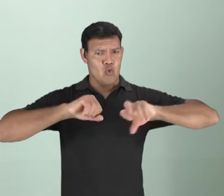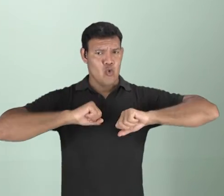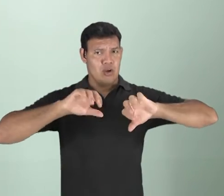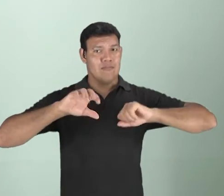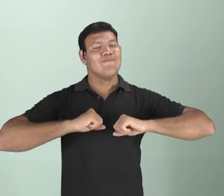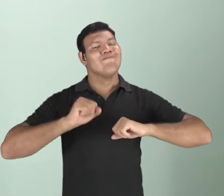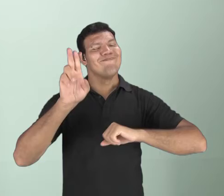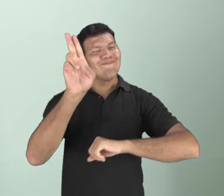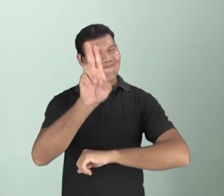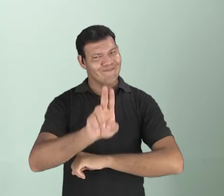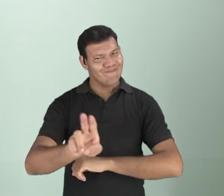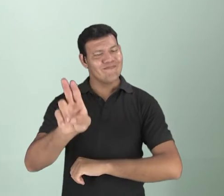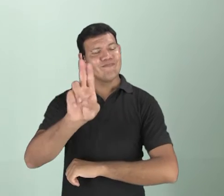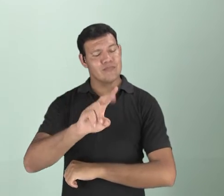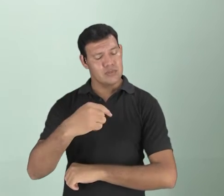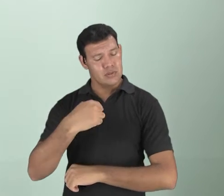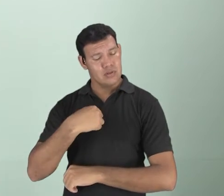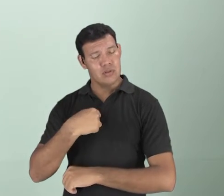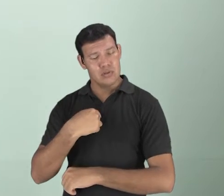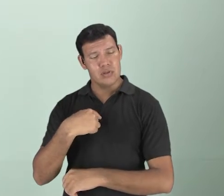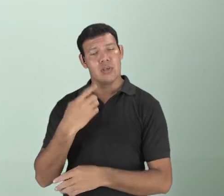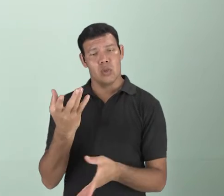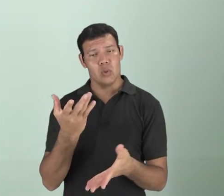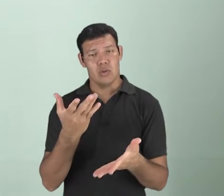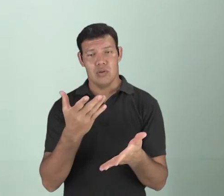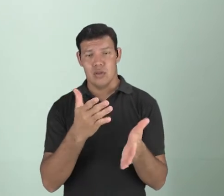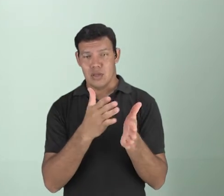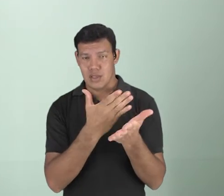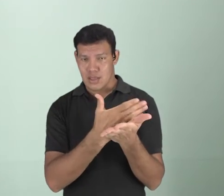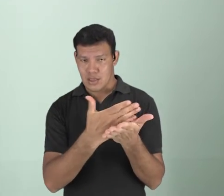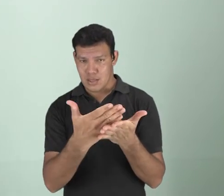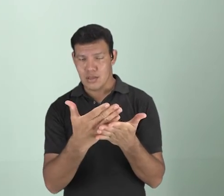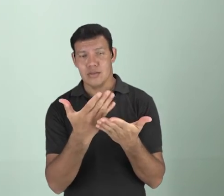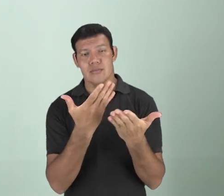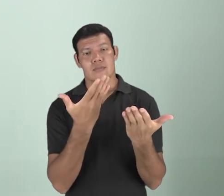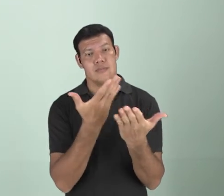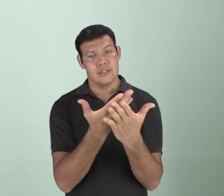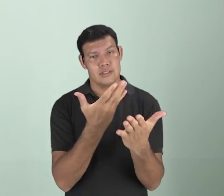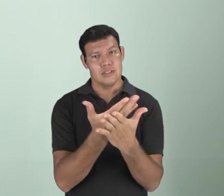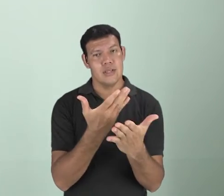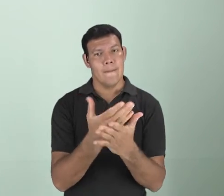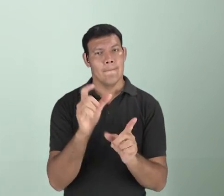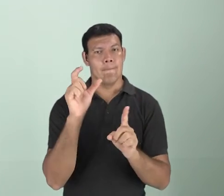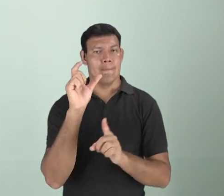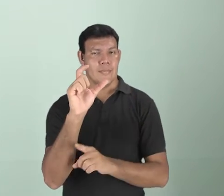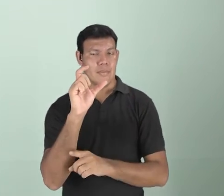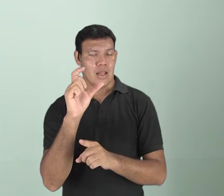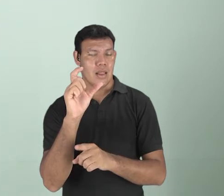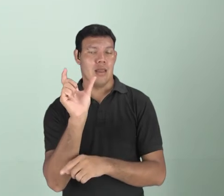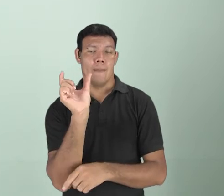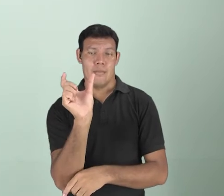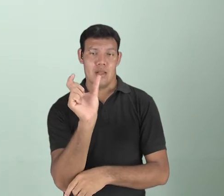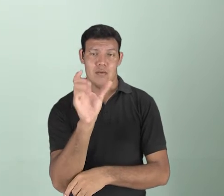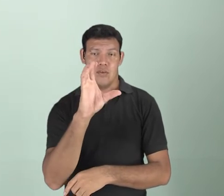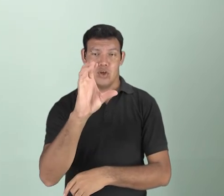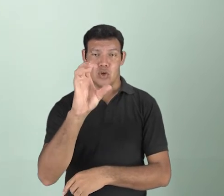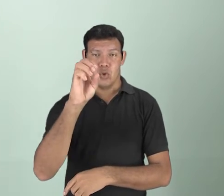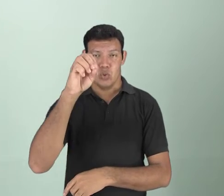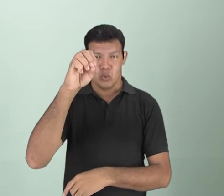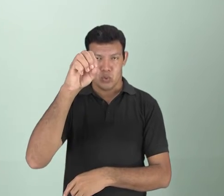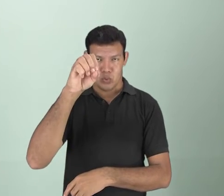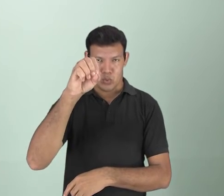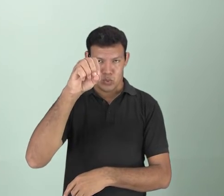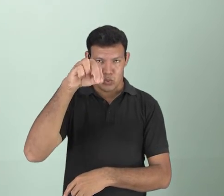já utilizei ao longo dessa videoaula a palavra consumismo. É quando você não consome de